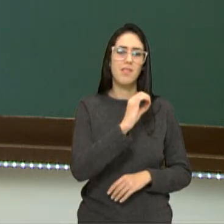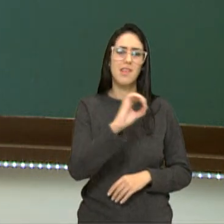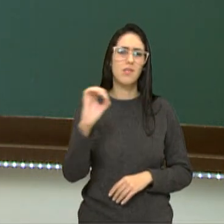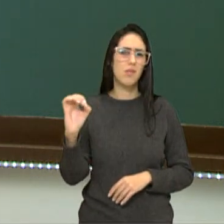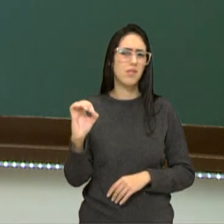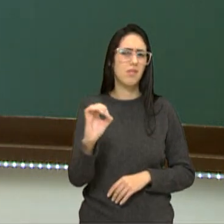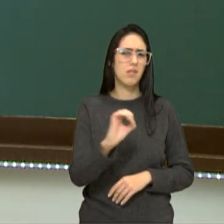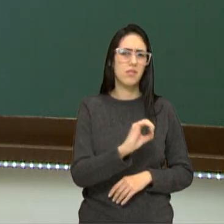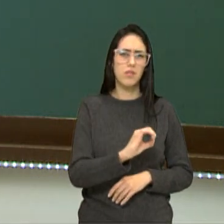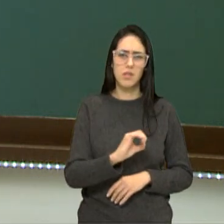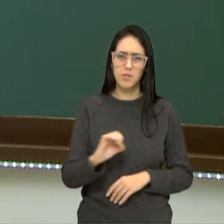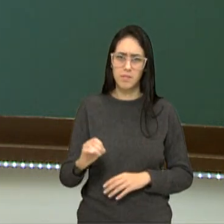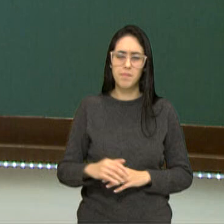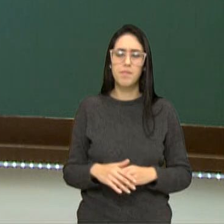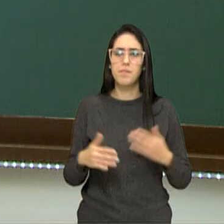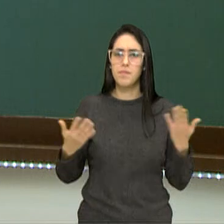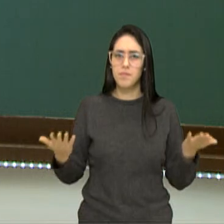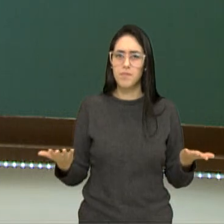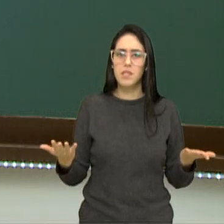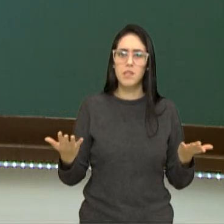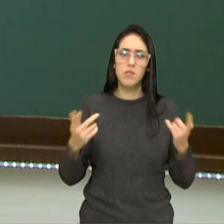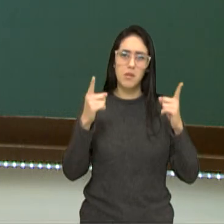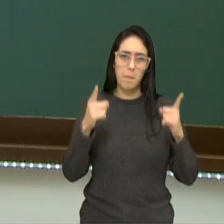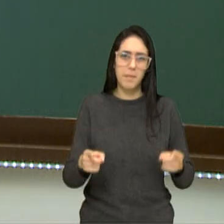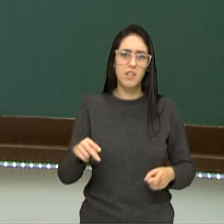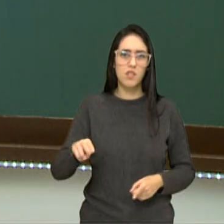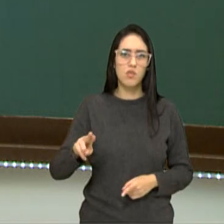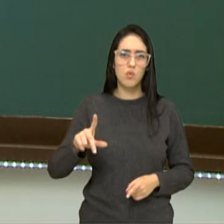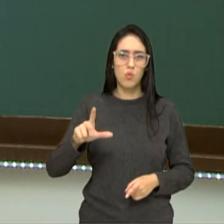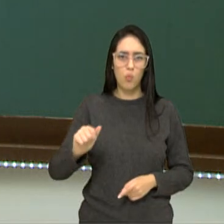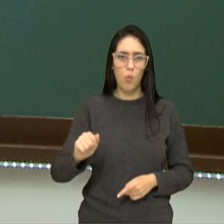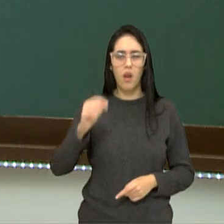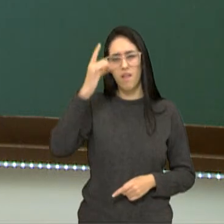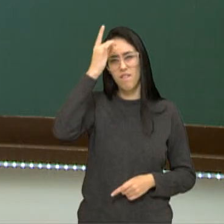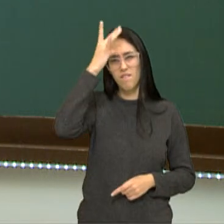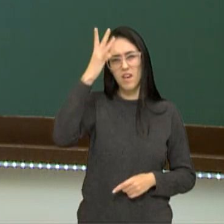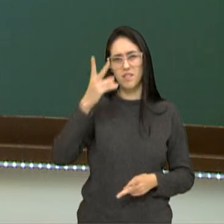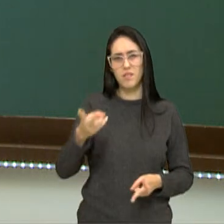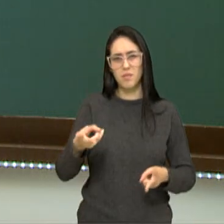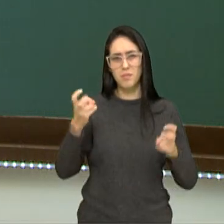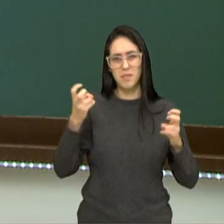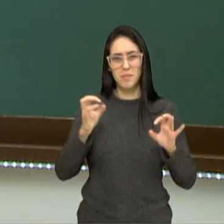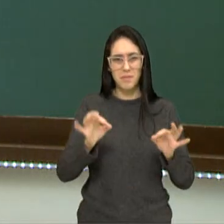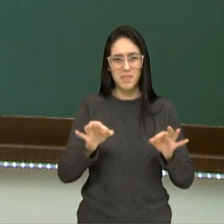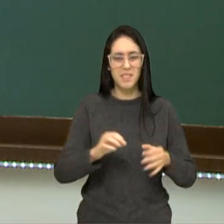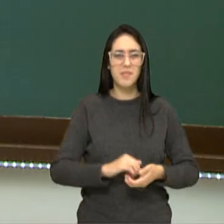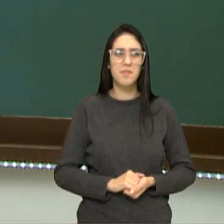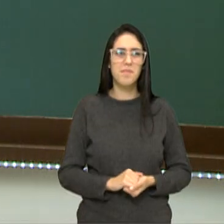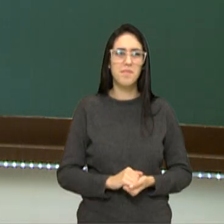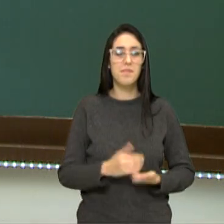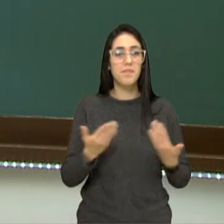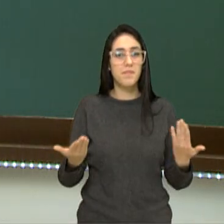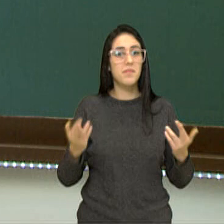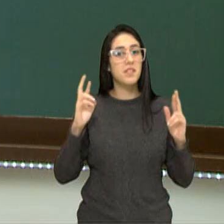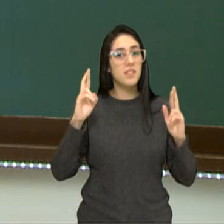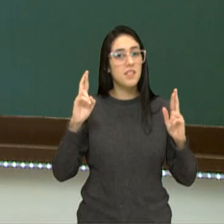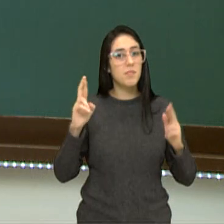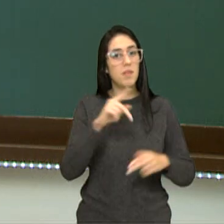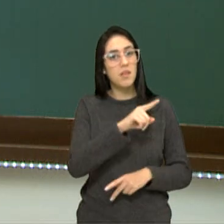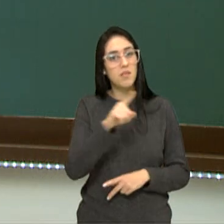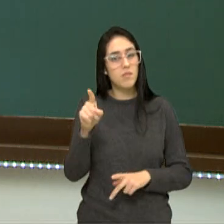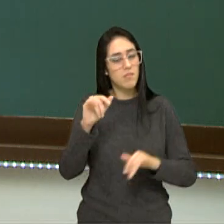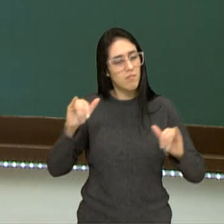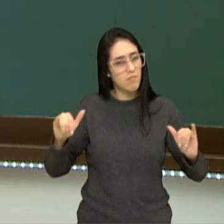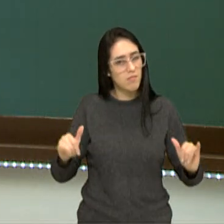a matriz nula, ela fica fácil da gente identificar. Certo, gente? Então, espero que vocês tenham